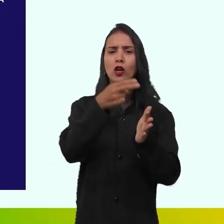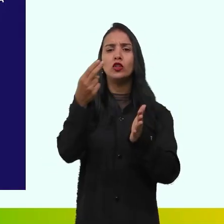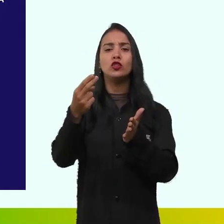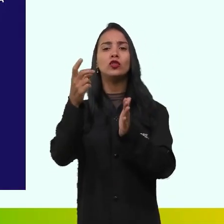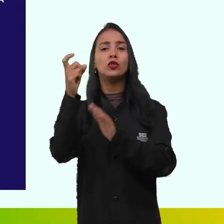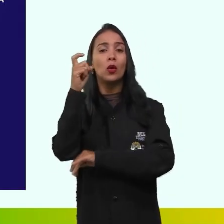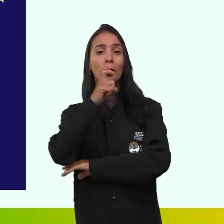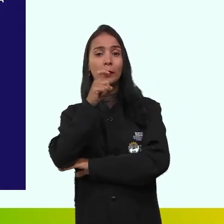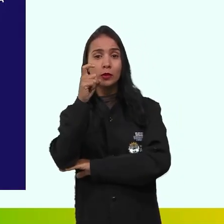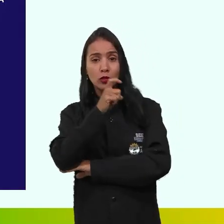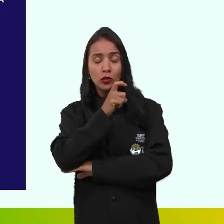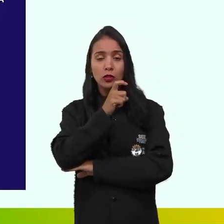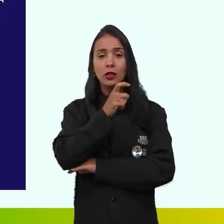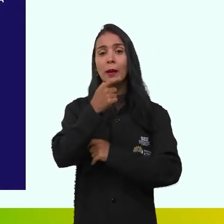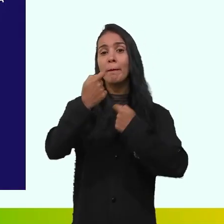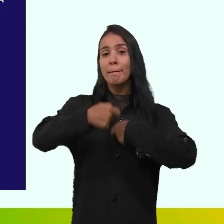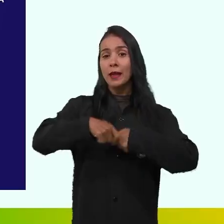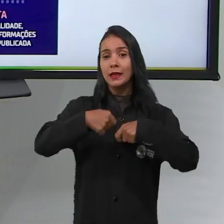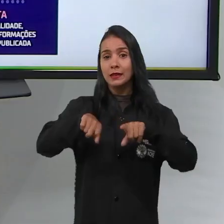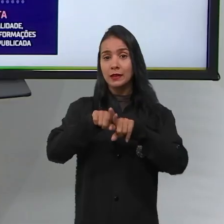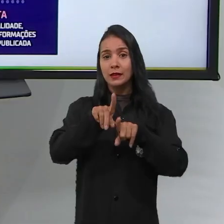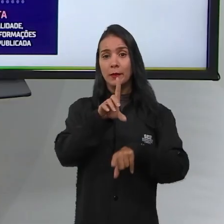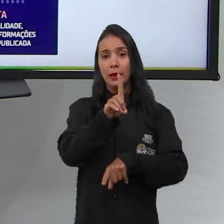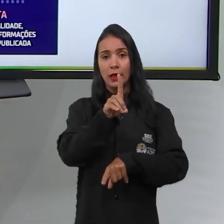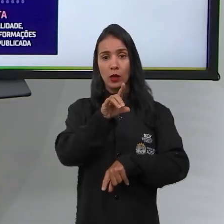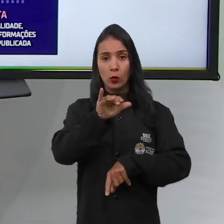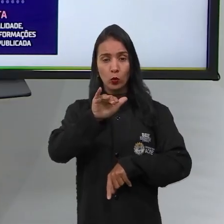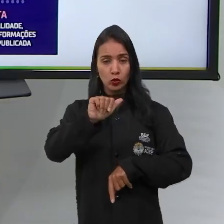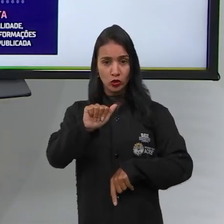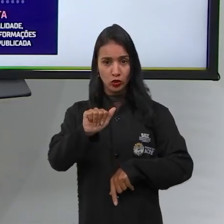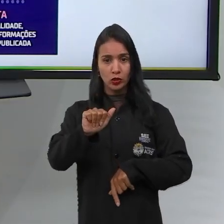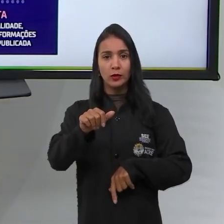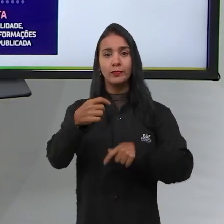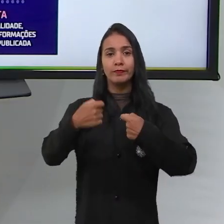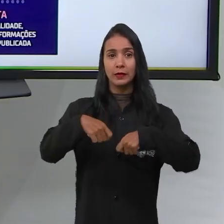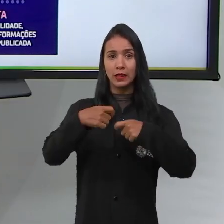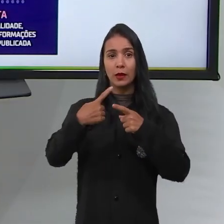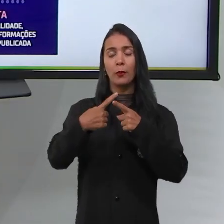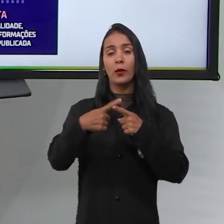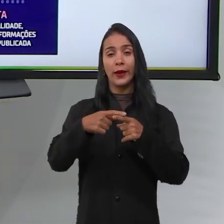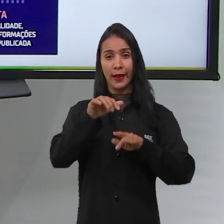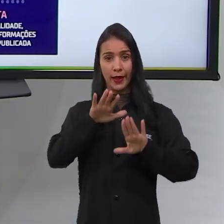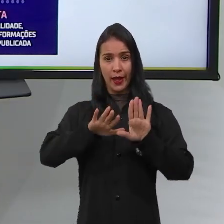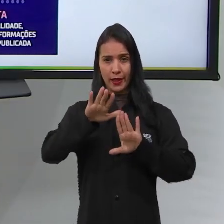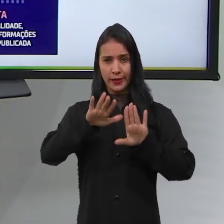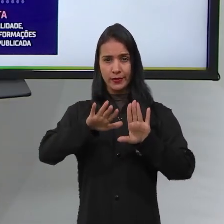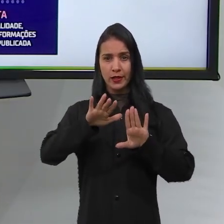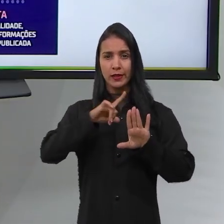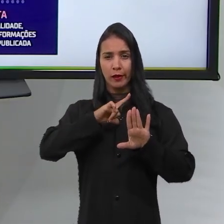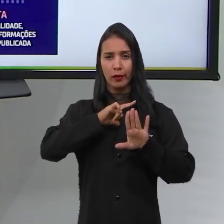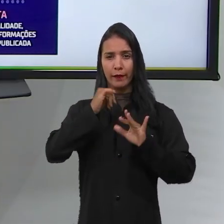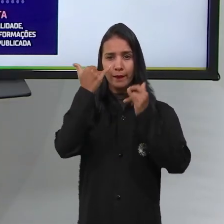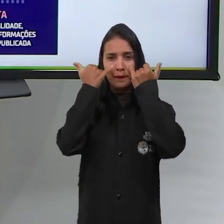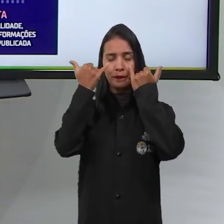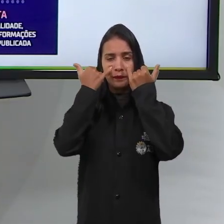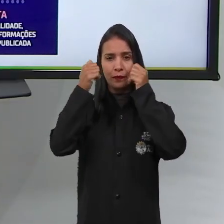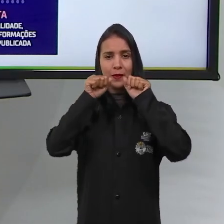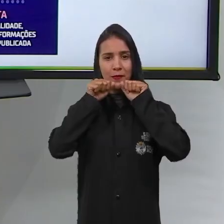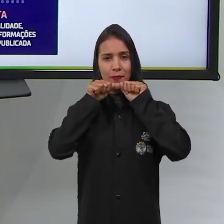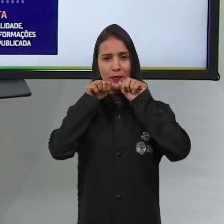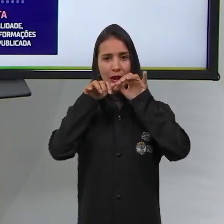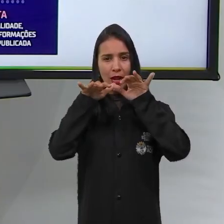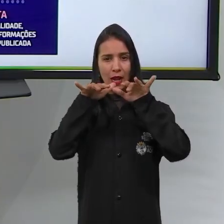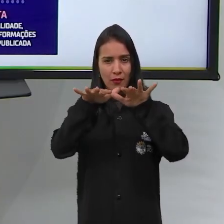apresentadas, cheque a data. Em relação à checagem da data, o que acontece é que muitas vezes essas notícias elas são